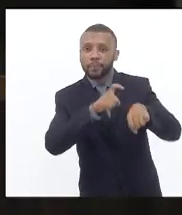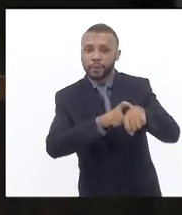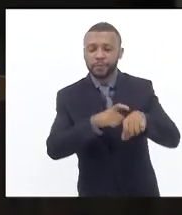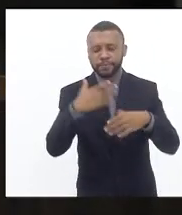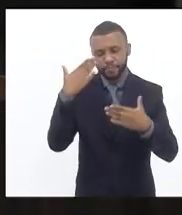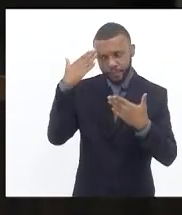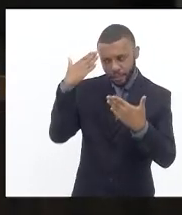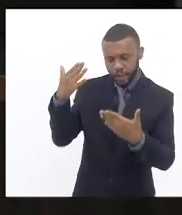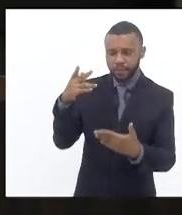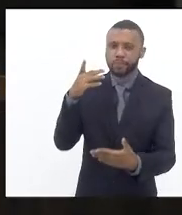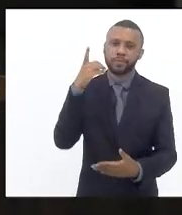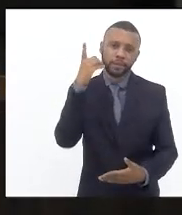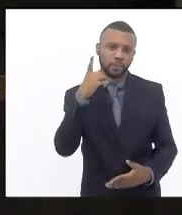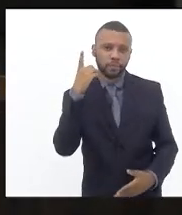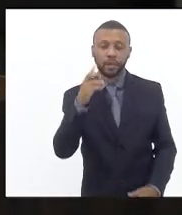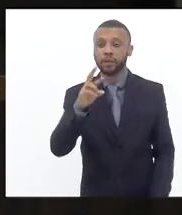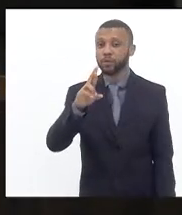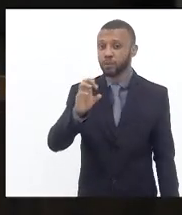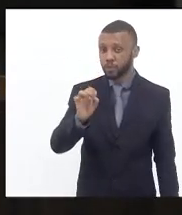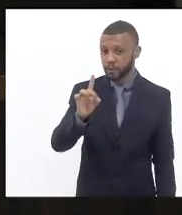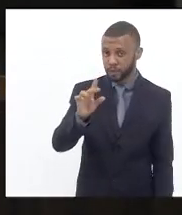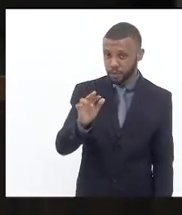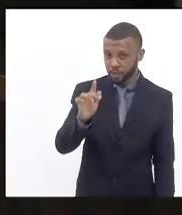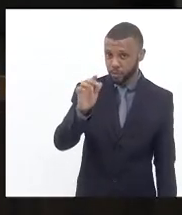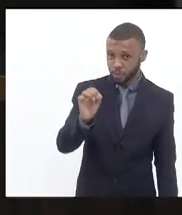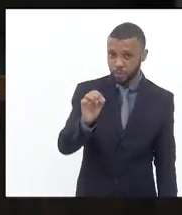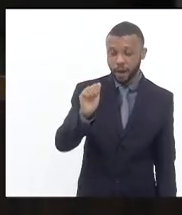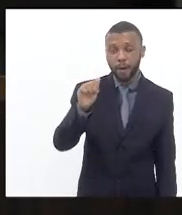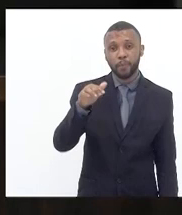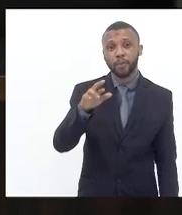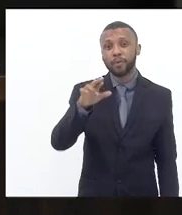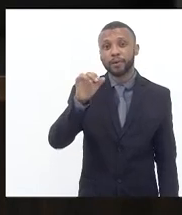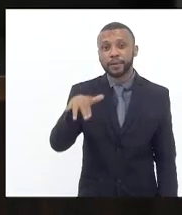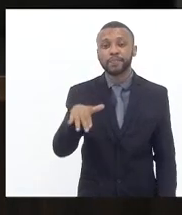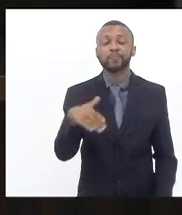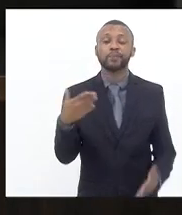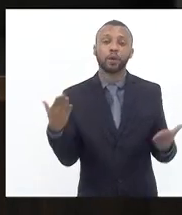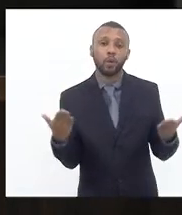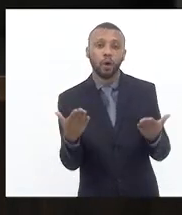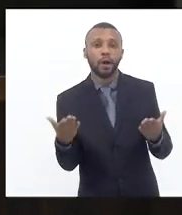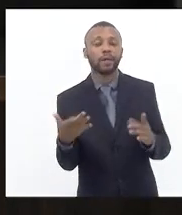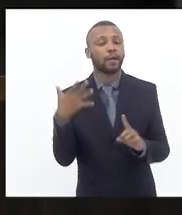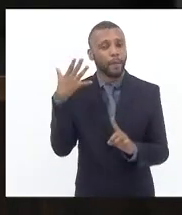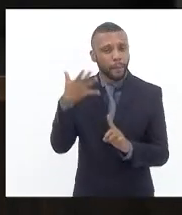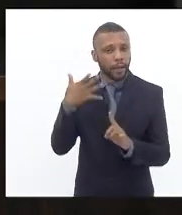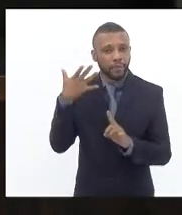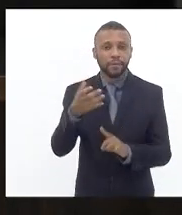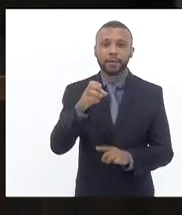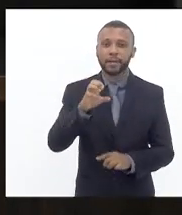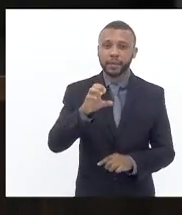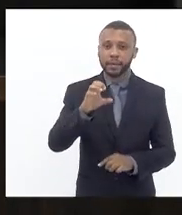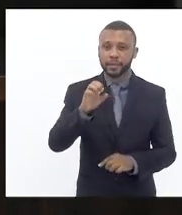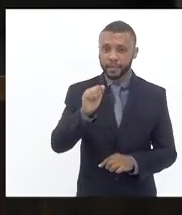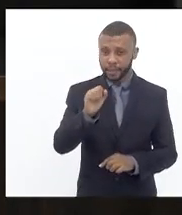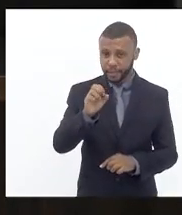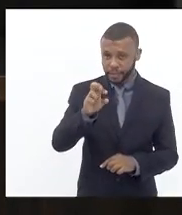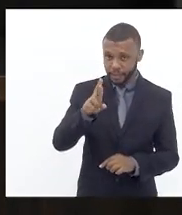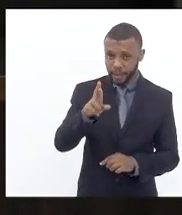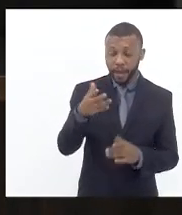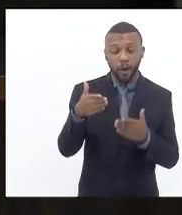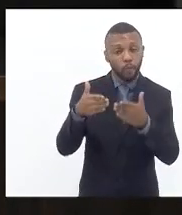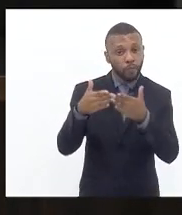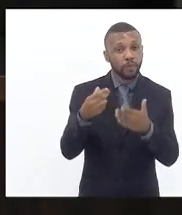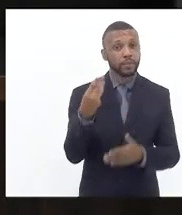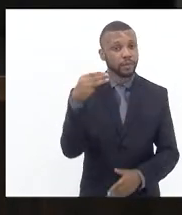Rodrigo Amorim e qual a palavra que o César Dória da SEAP em três minutos por